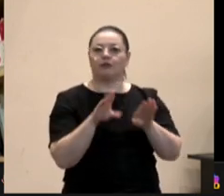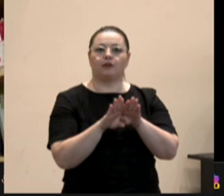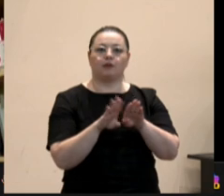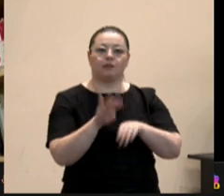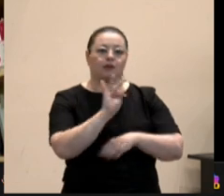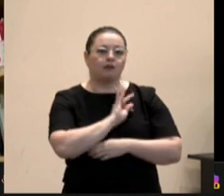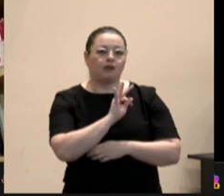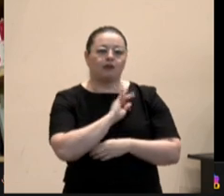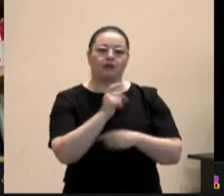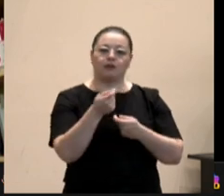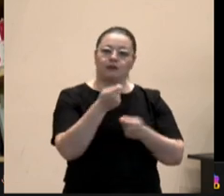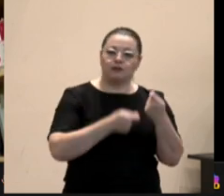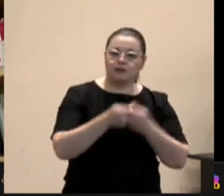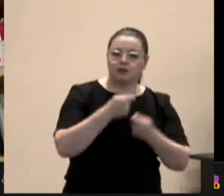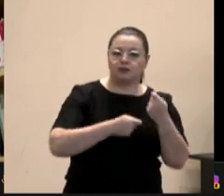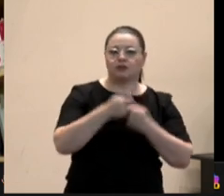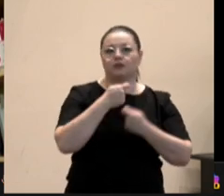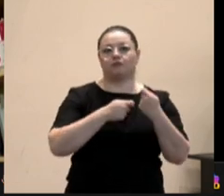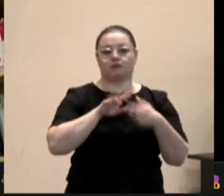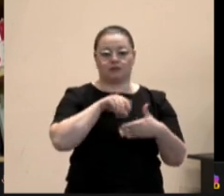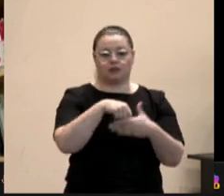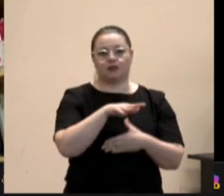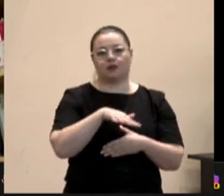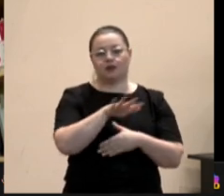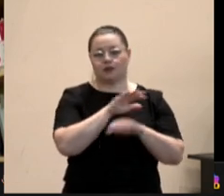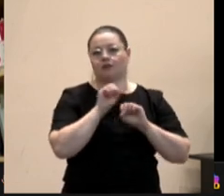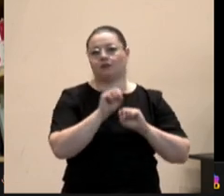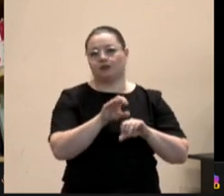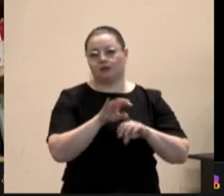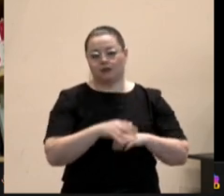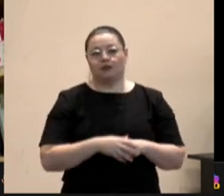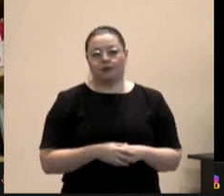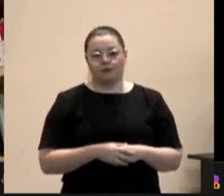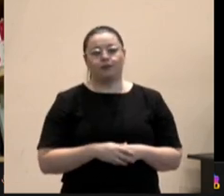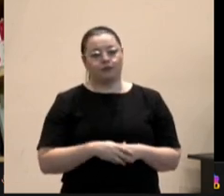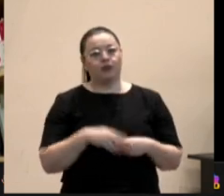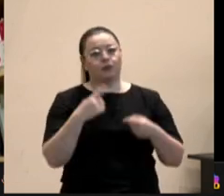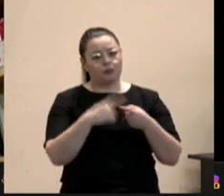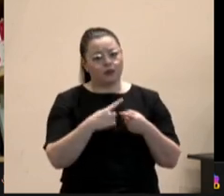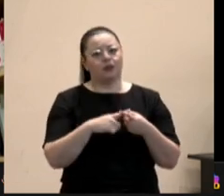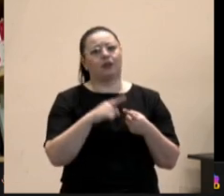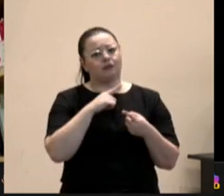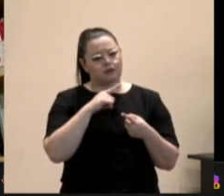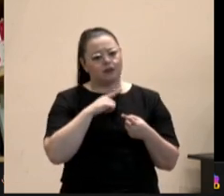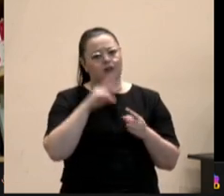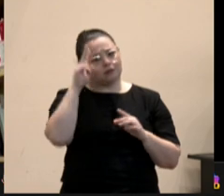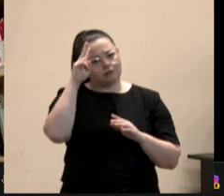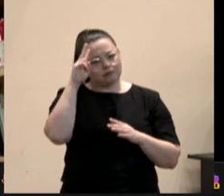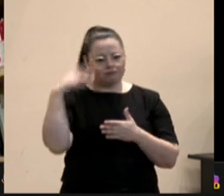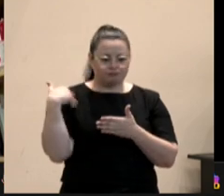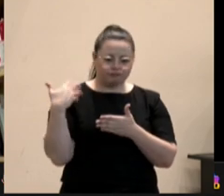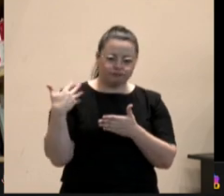técnicos administrativos em educação, porque estes têm historicamente sido